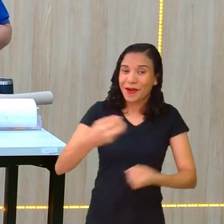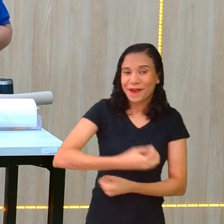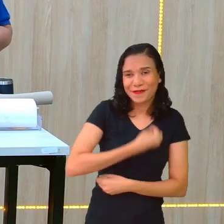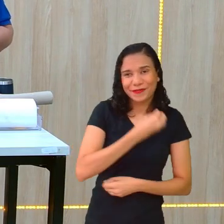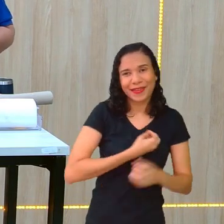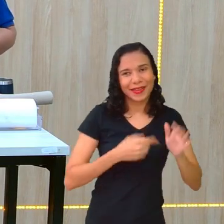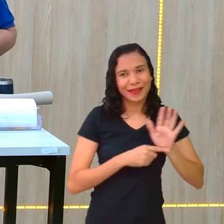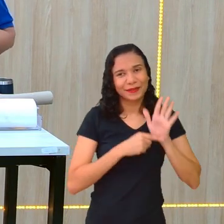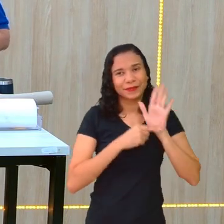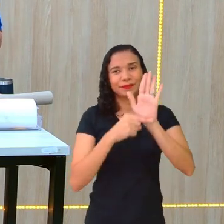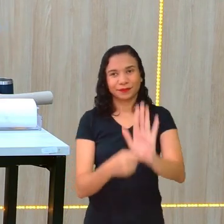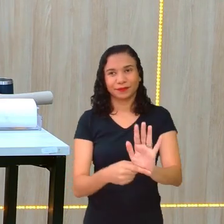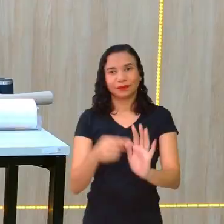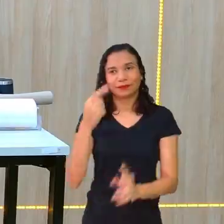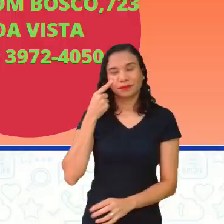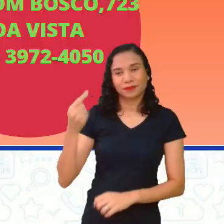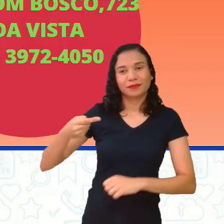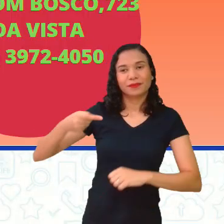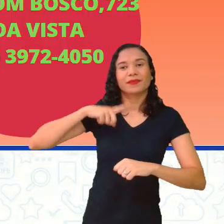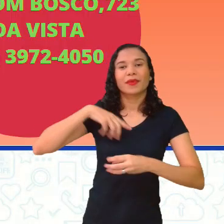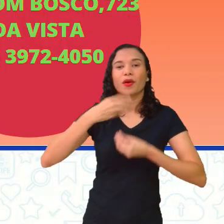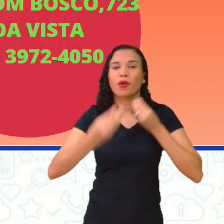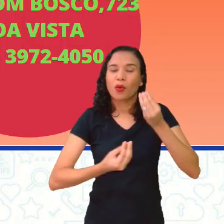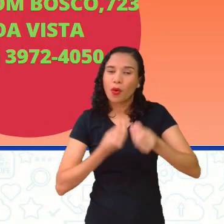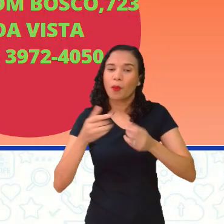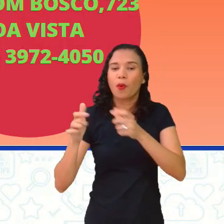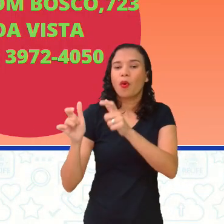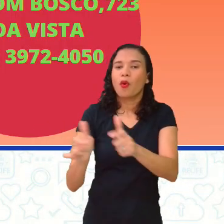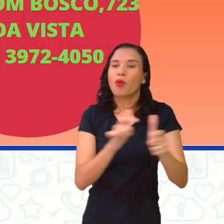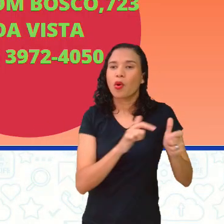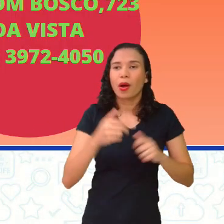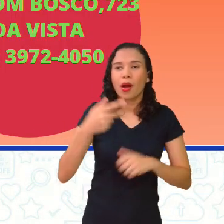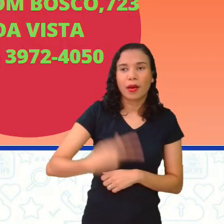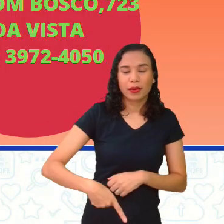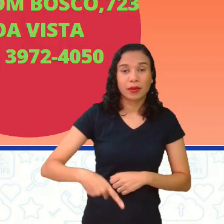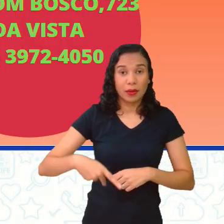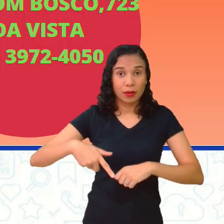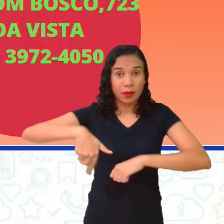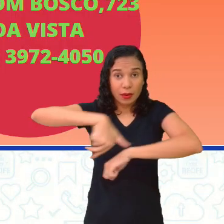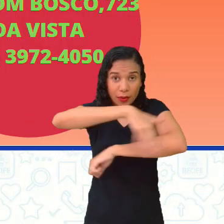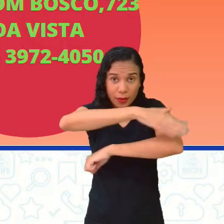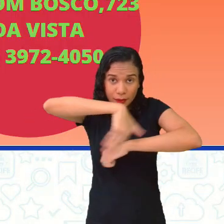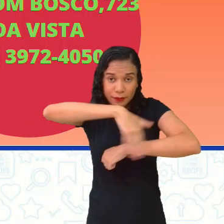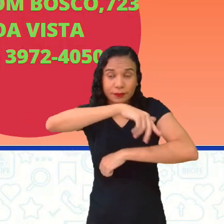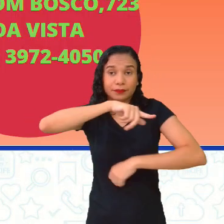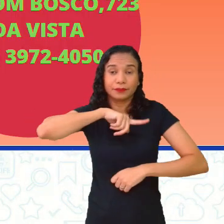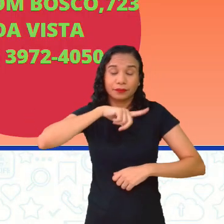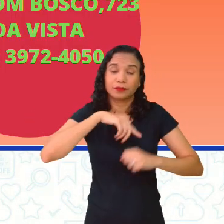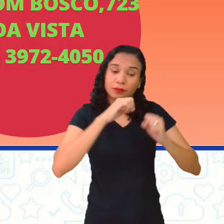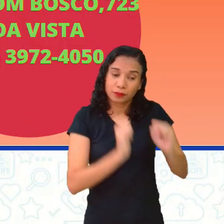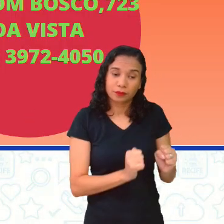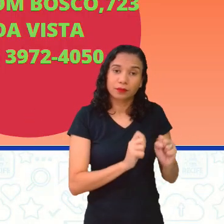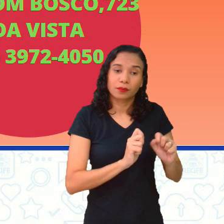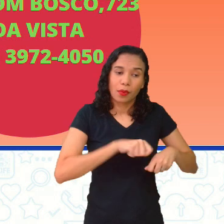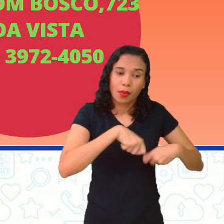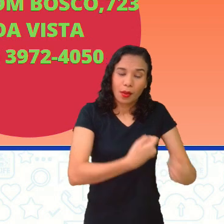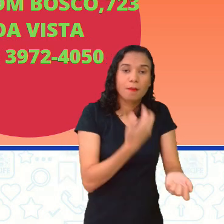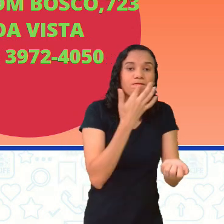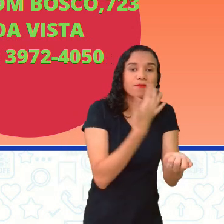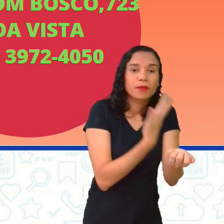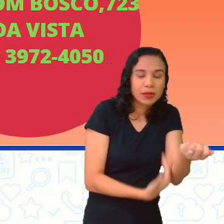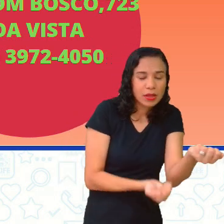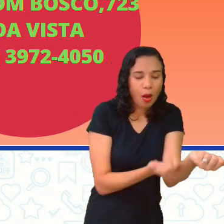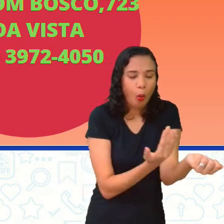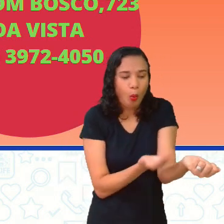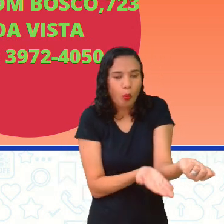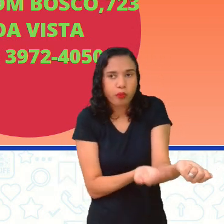ajudando a salvar vidas. E aqui eu estou trazendo alguns locais aqui em Recife, né, que ocorre aí a questão de onde você pode